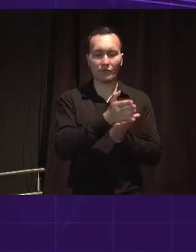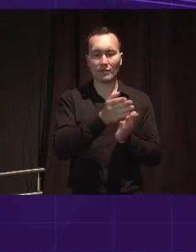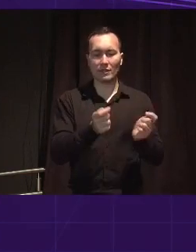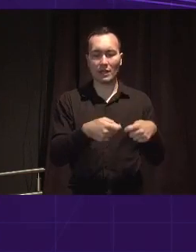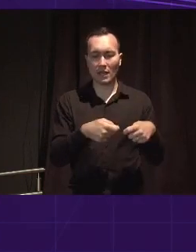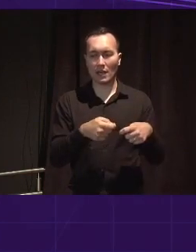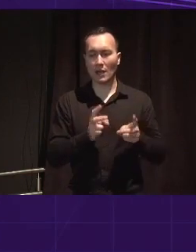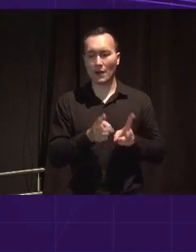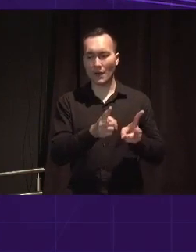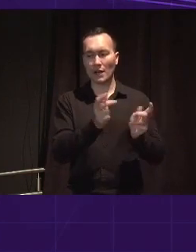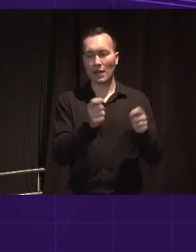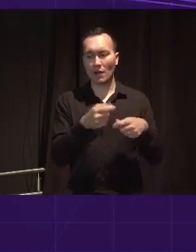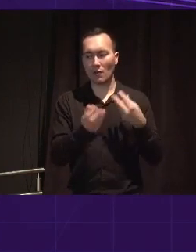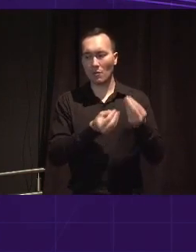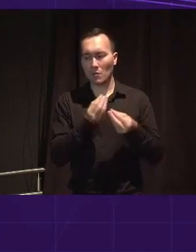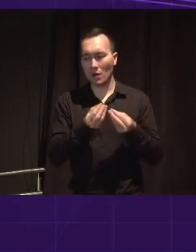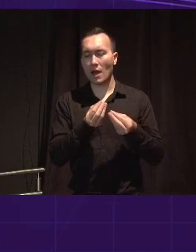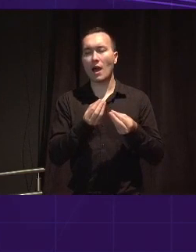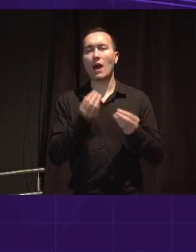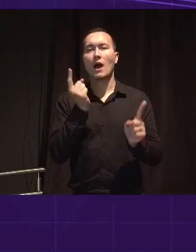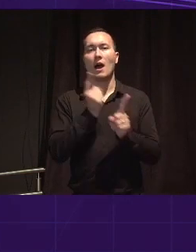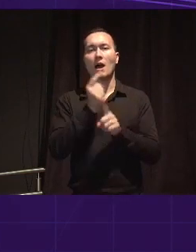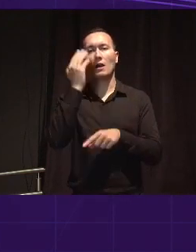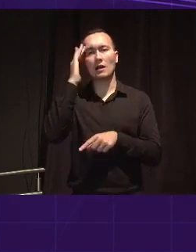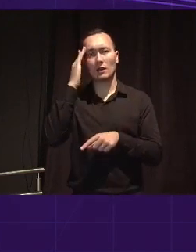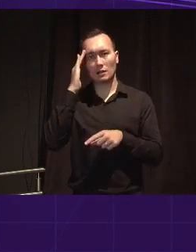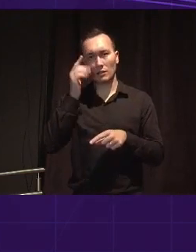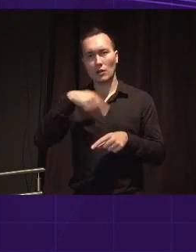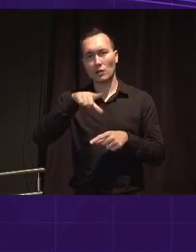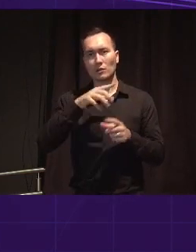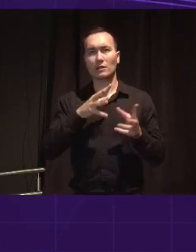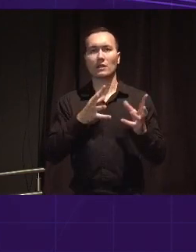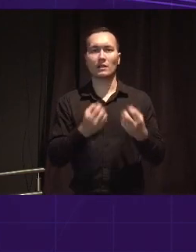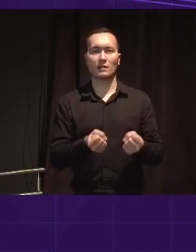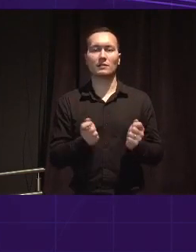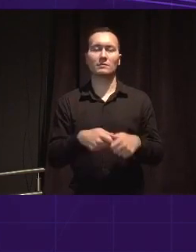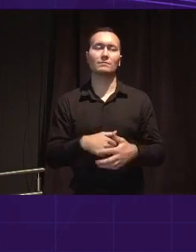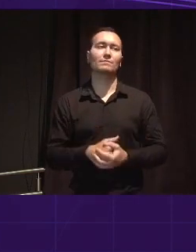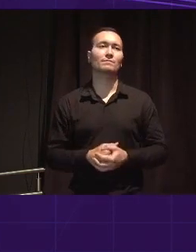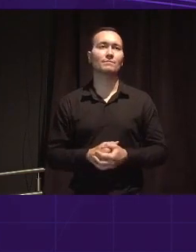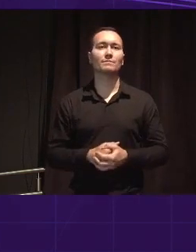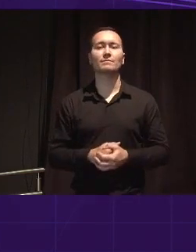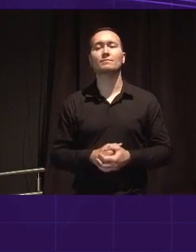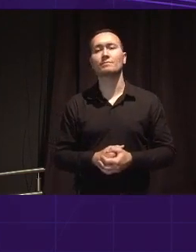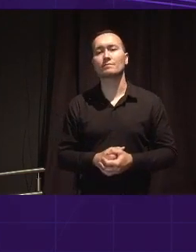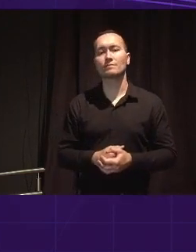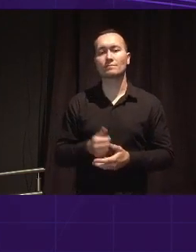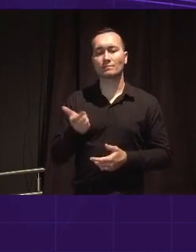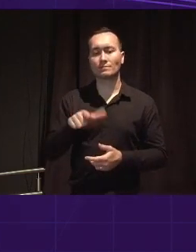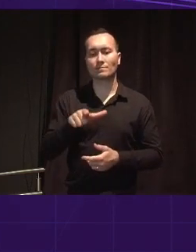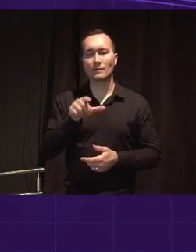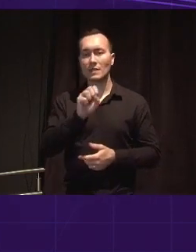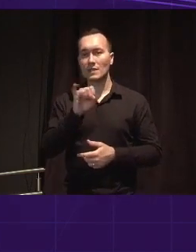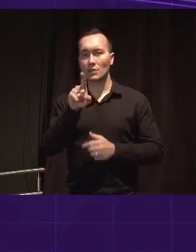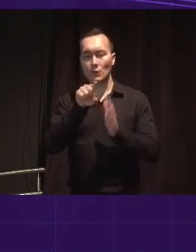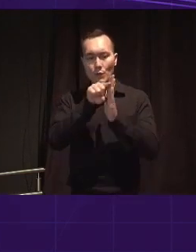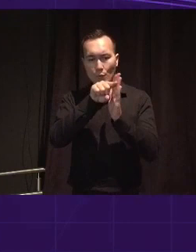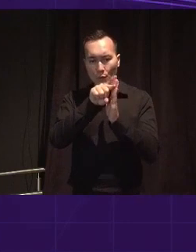possível, tá? Bom, mas tem algum conceito? Na verdade, se vocês forem buscar, já existem